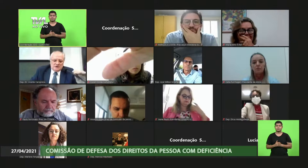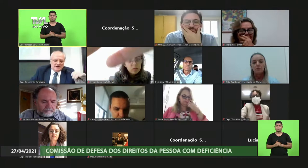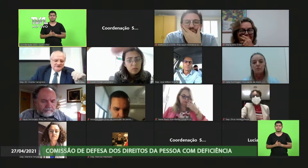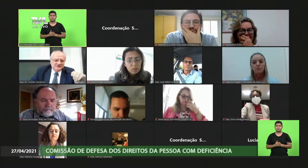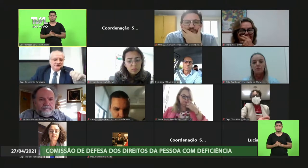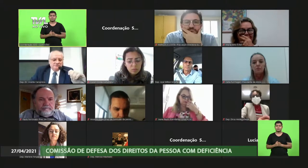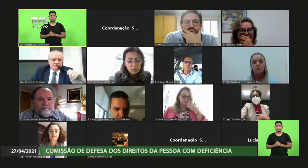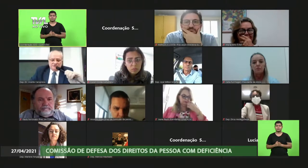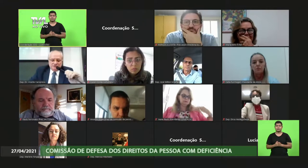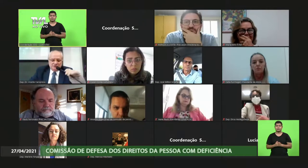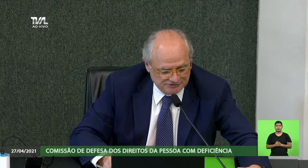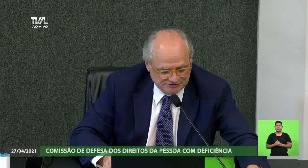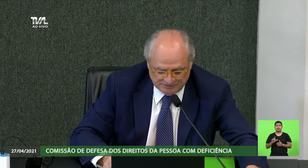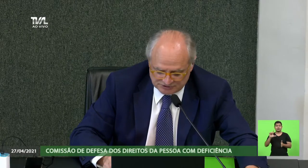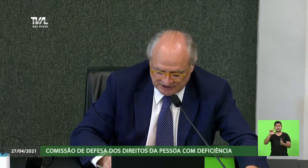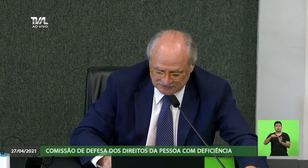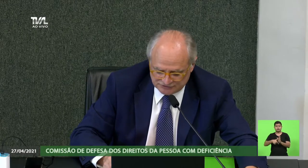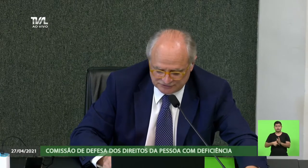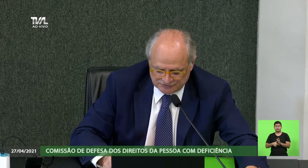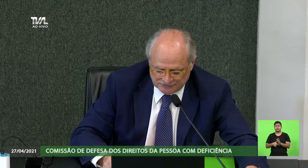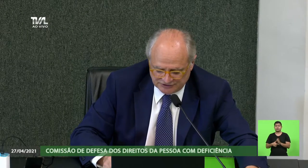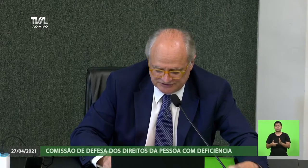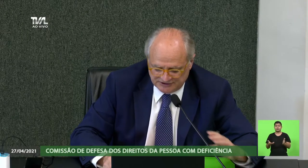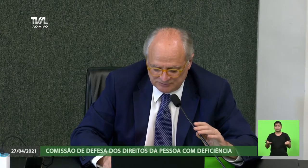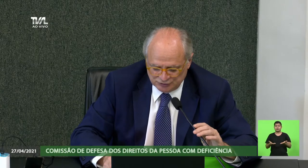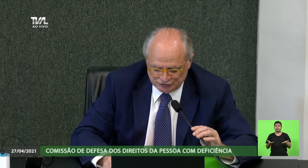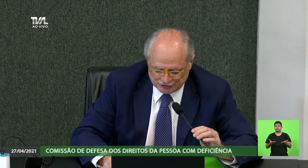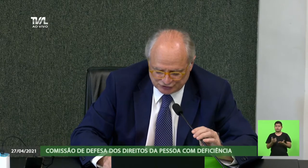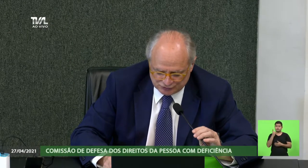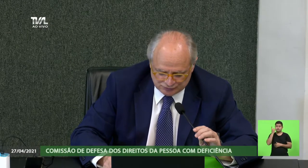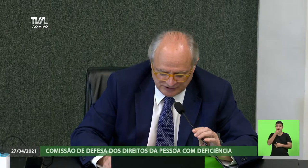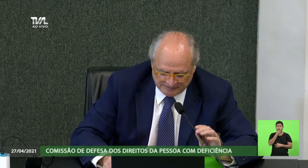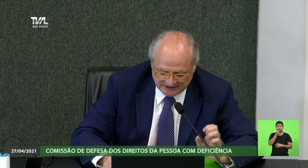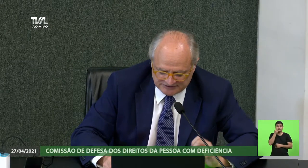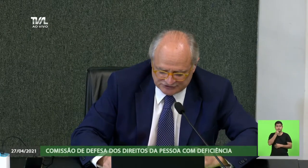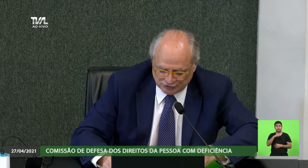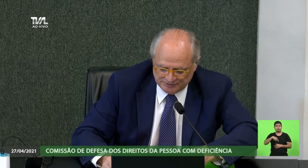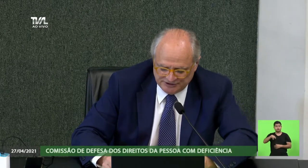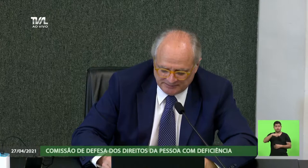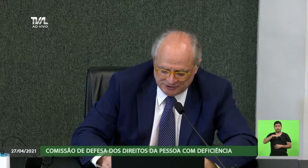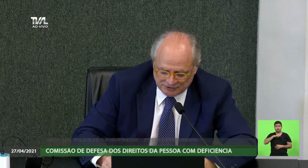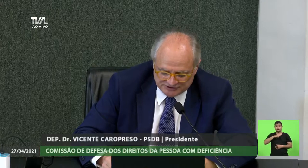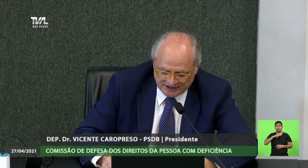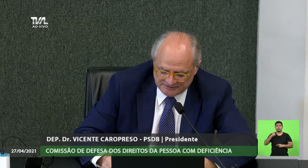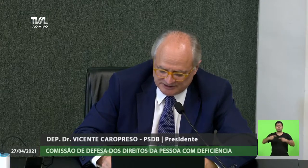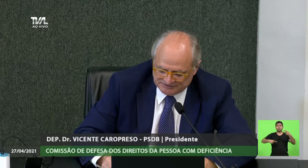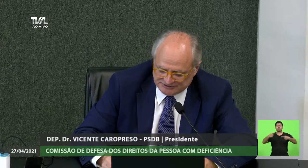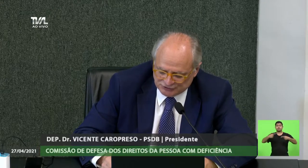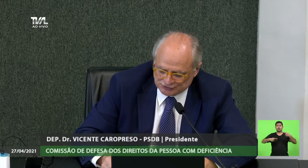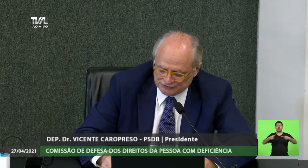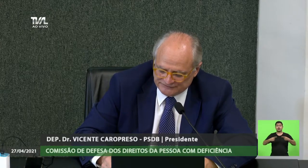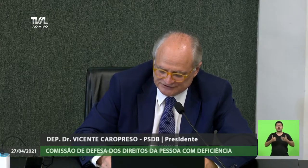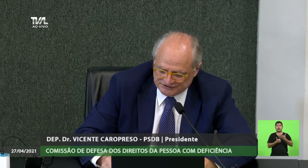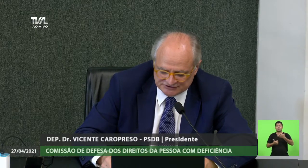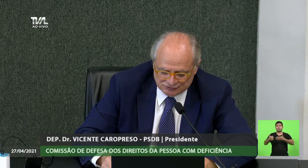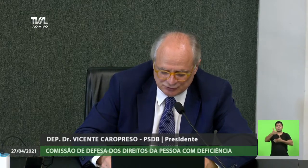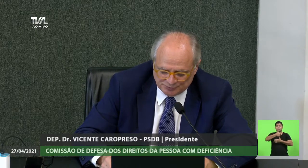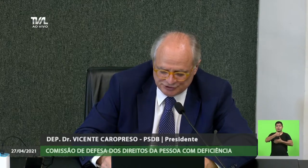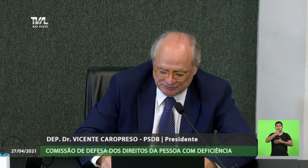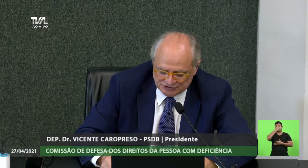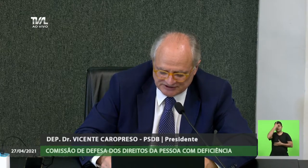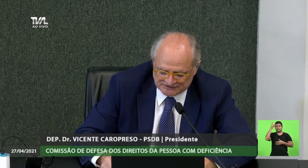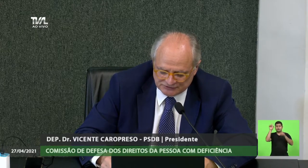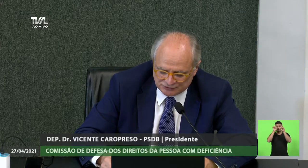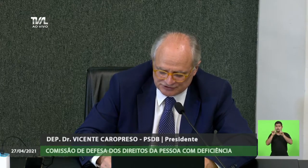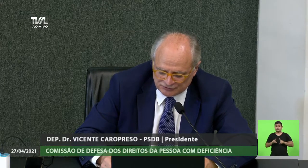A seguir, senhoras e senhores deputados, nós temos um debate sobre a prioridade para as pessoas com deficiência no